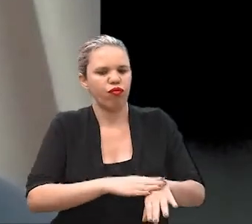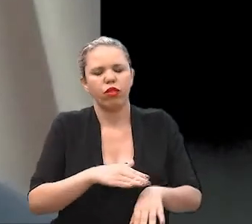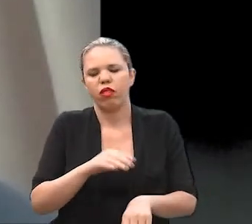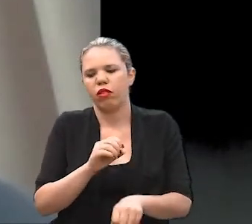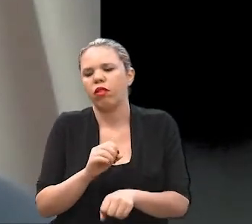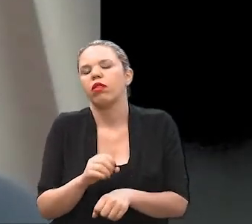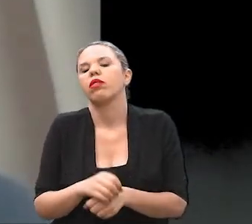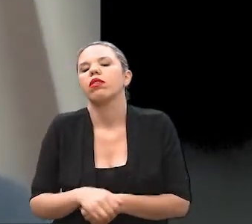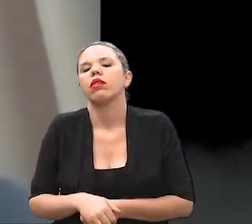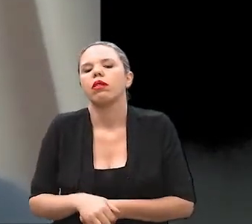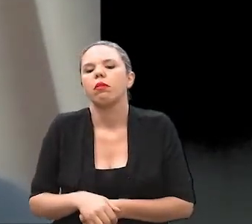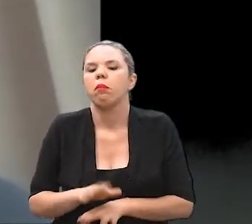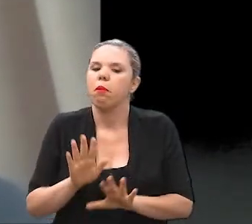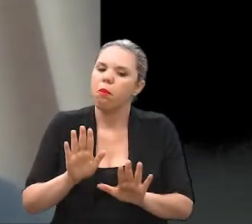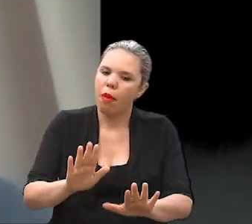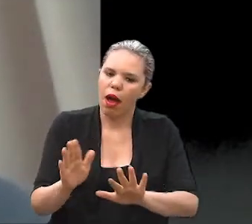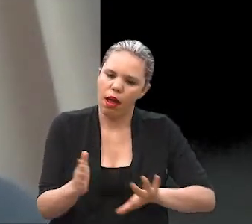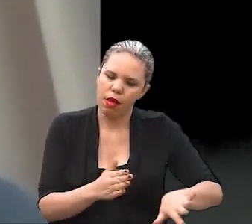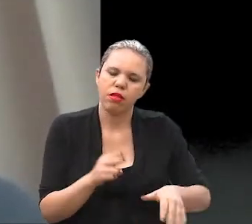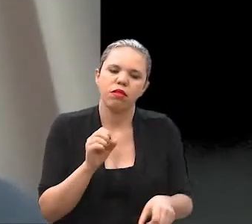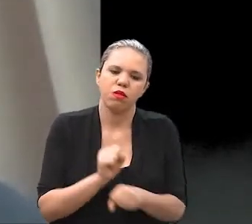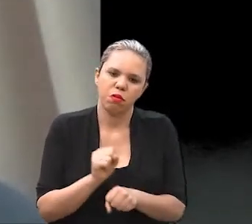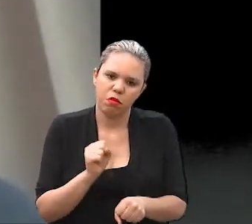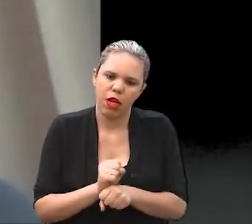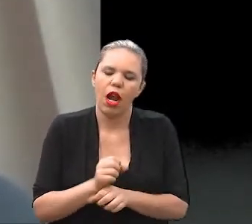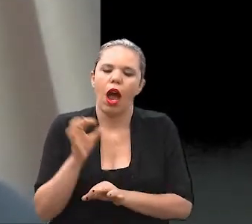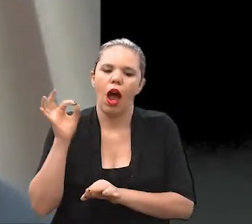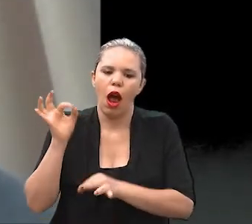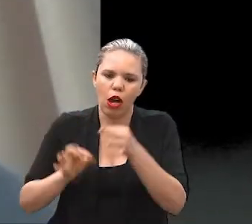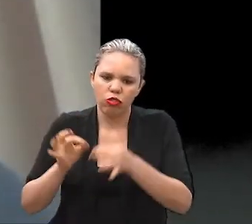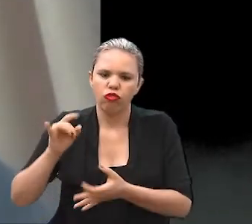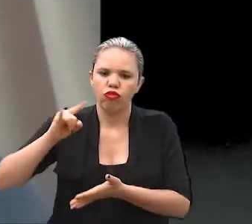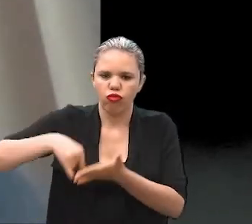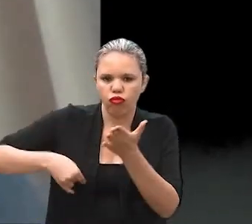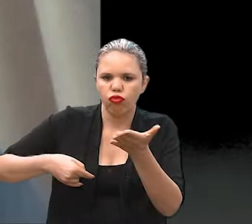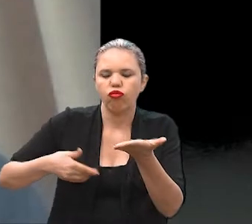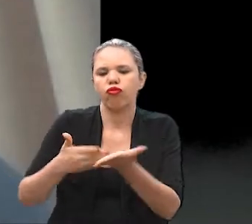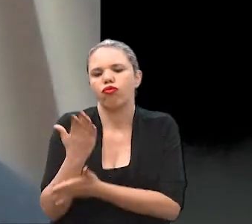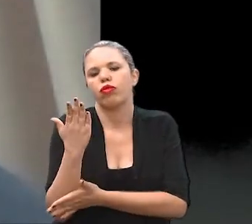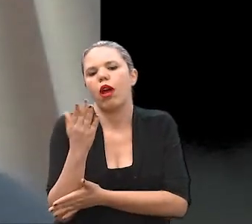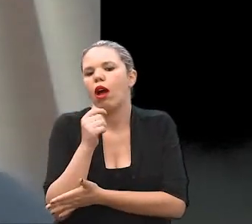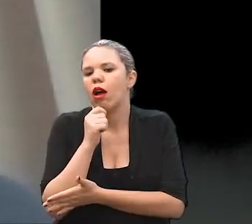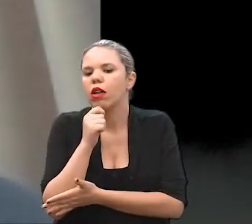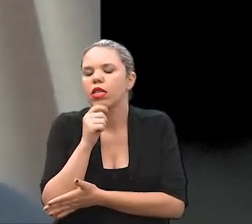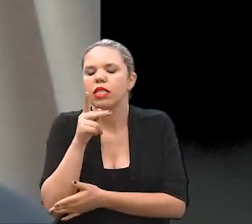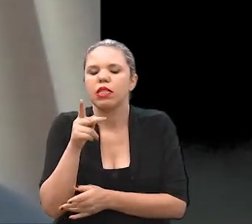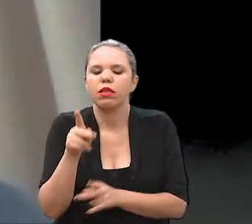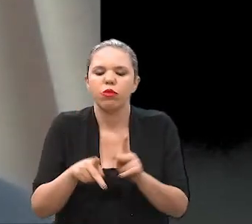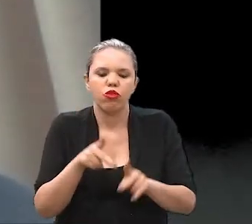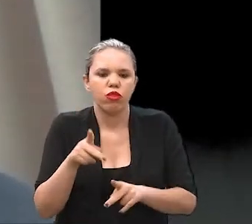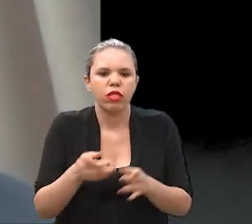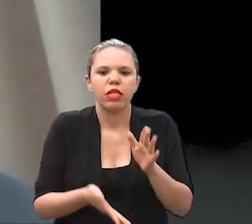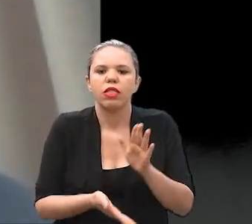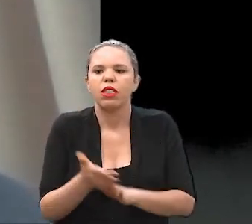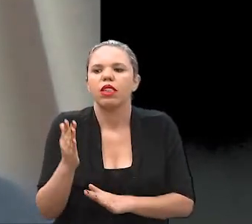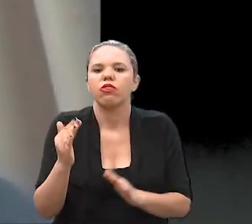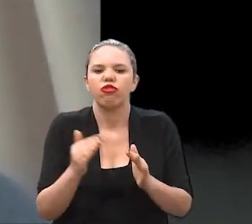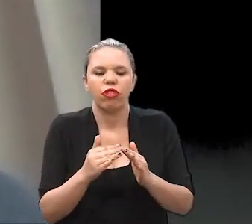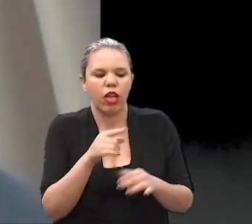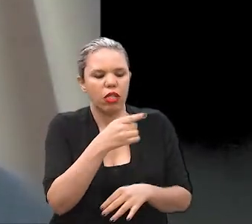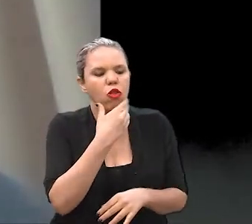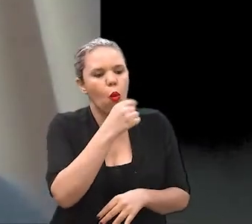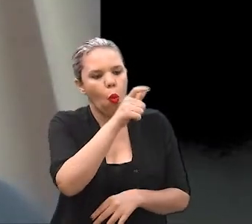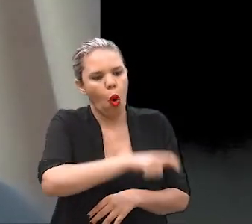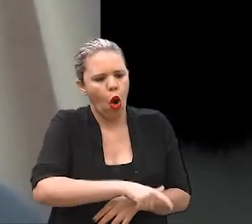esperar os encaminhamentos judiciários, porque normalmente quem deve sair de casa de acordo com a legislação é o agressor,